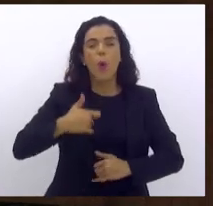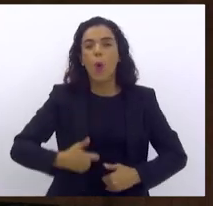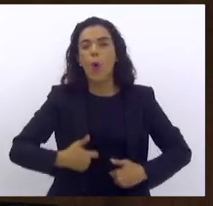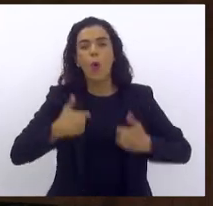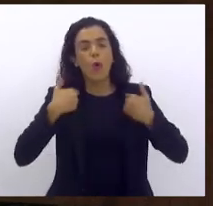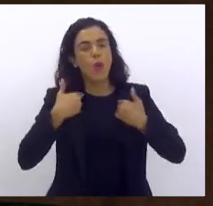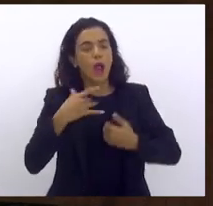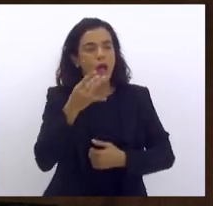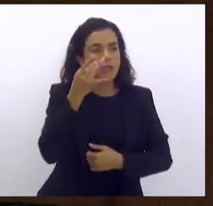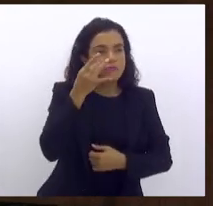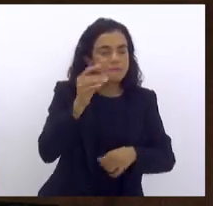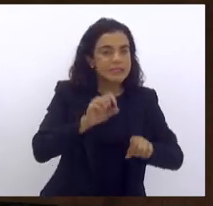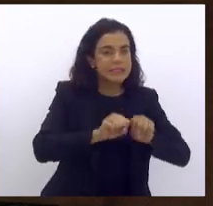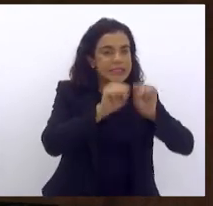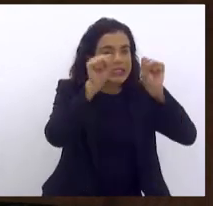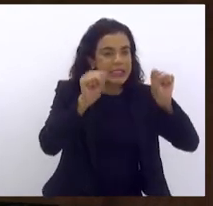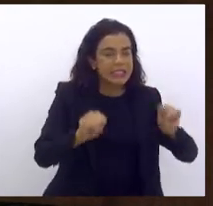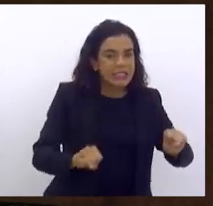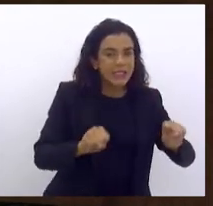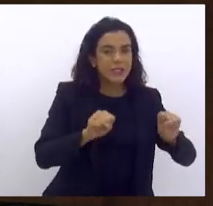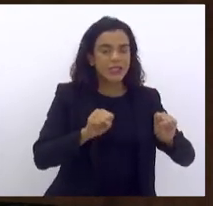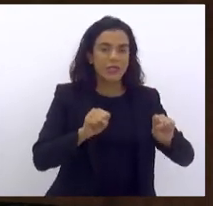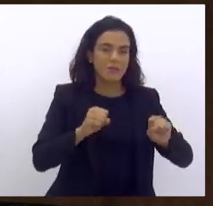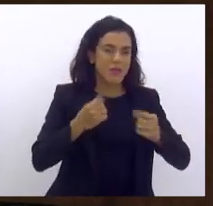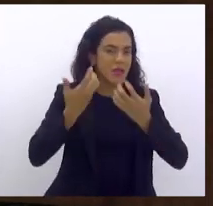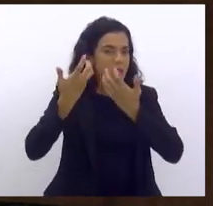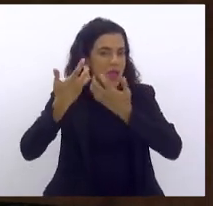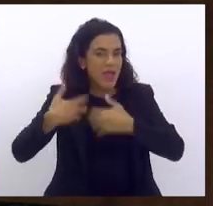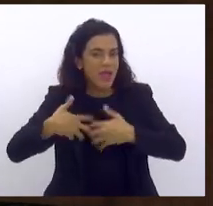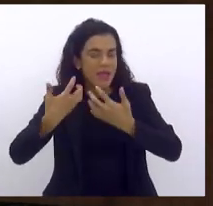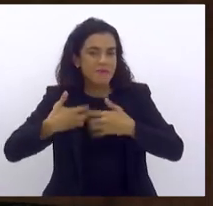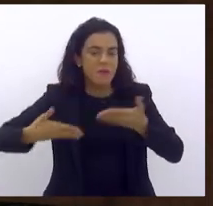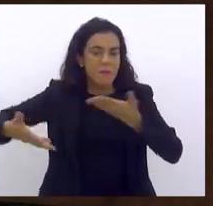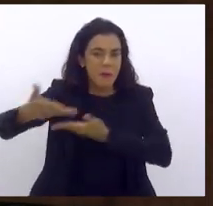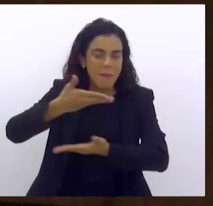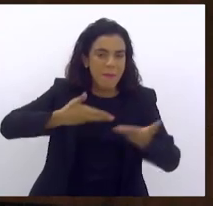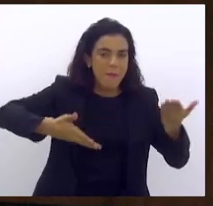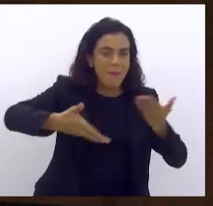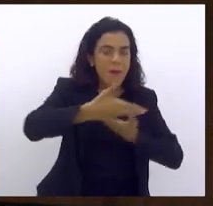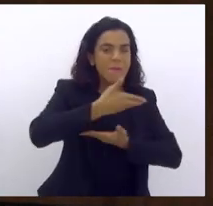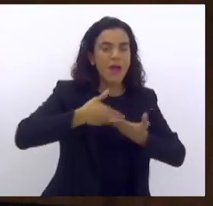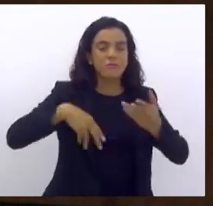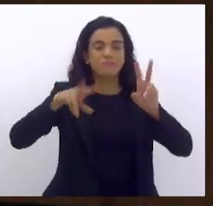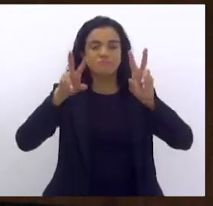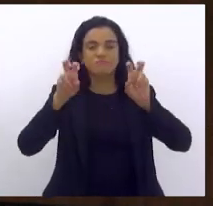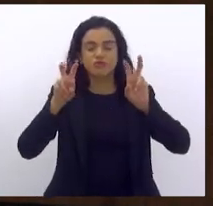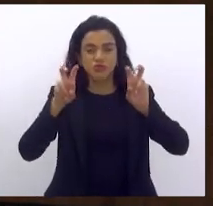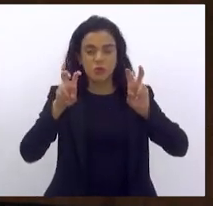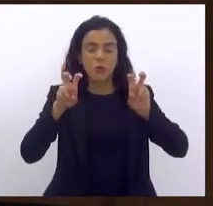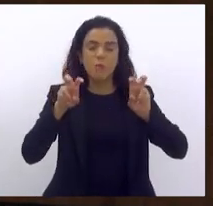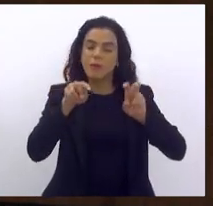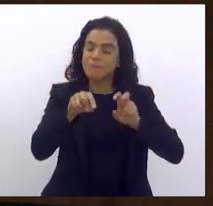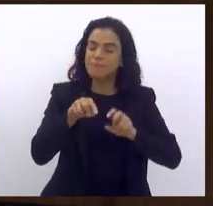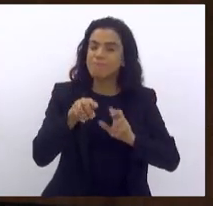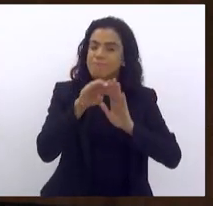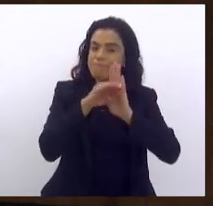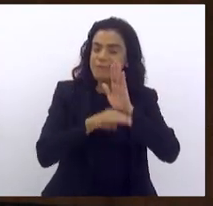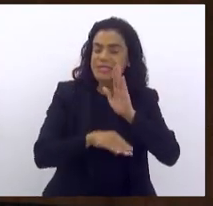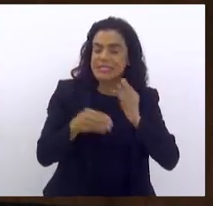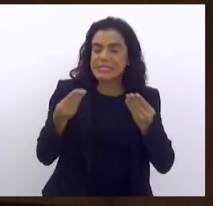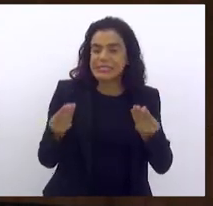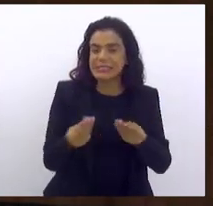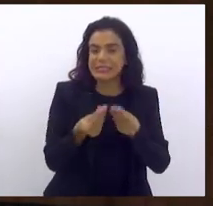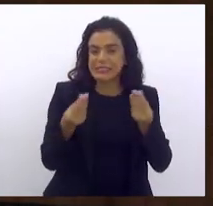testemunhado todas essas reflexões que vimos aqui na casa hoje sobre um tema tão sensível, dizer que a gente não pode, de